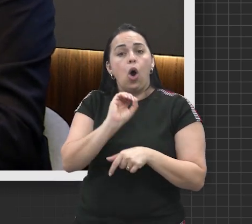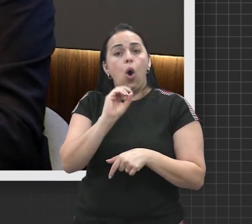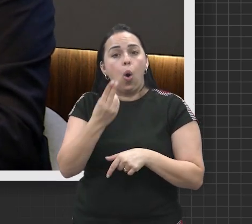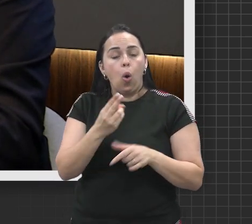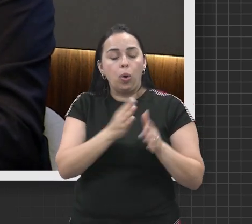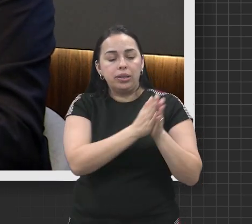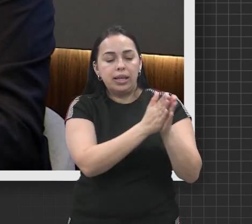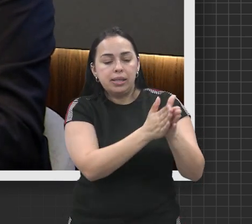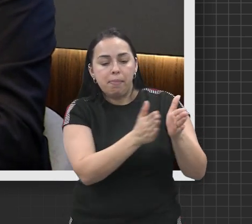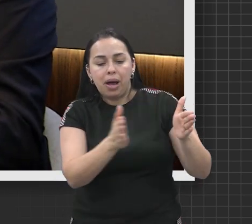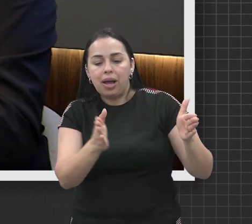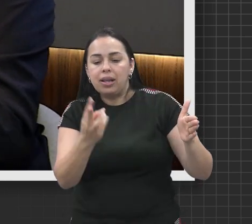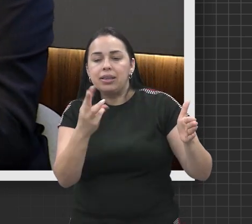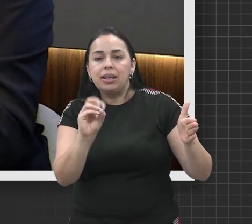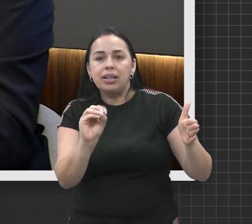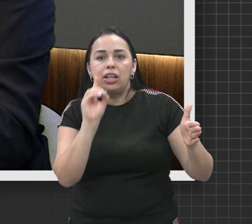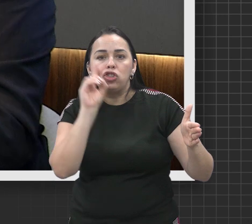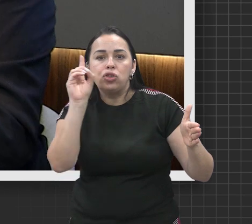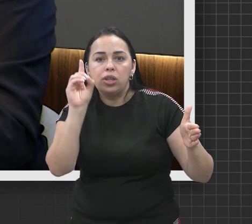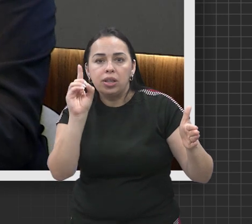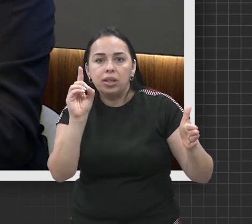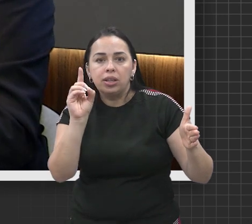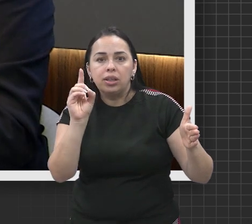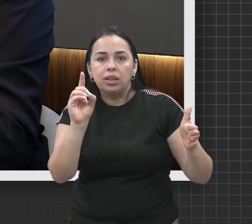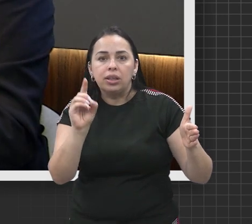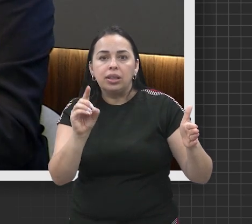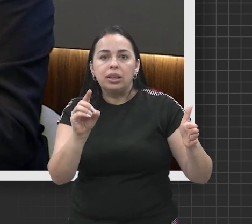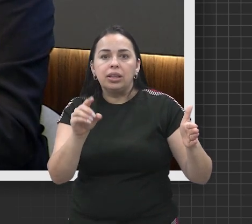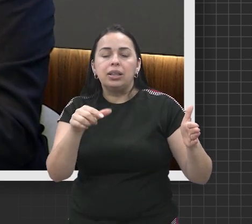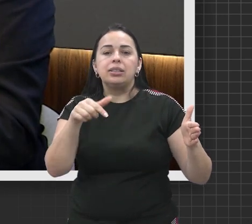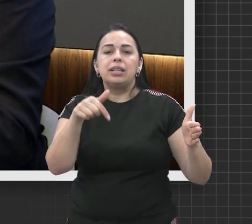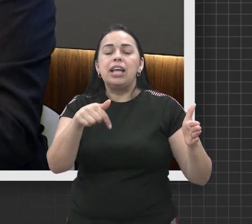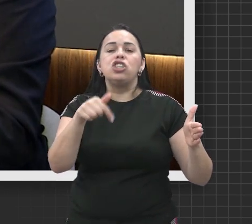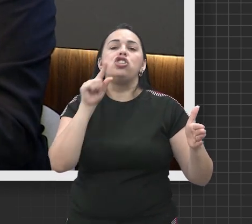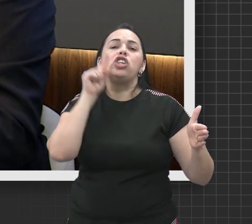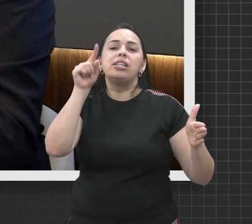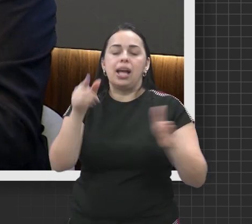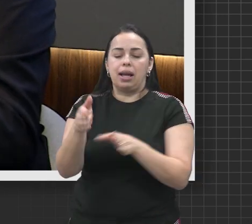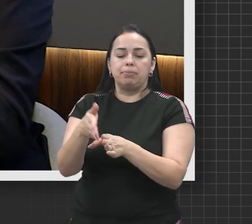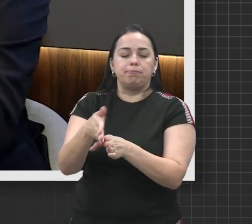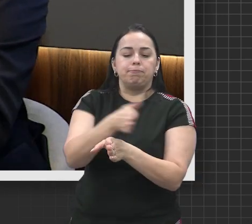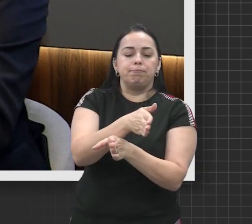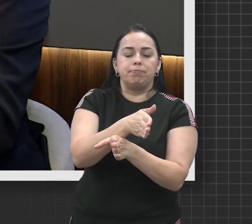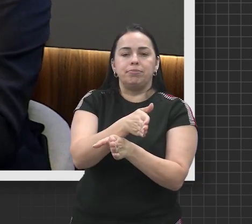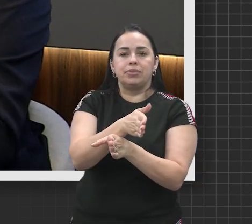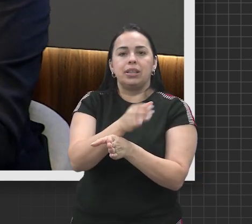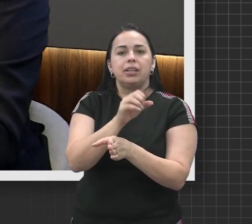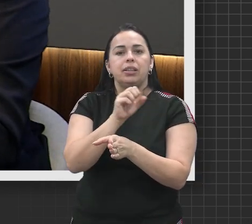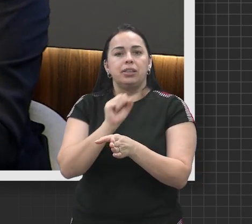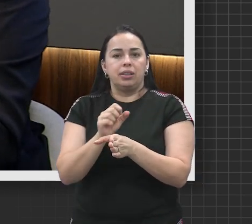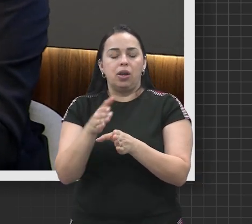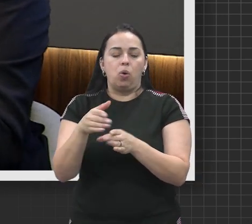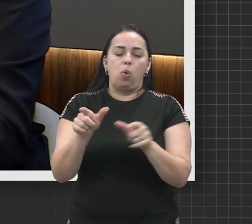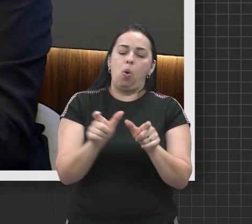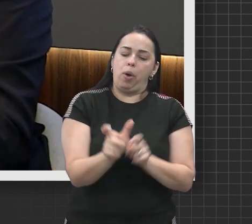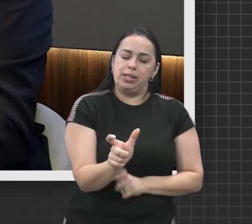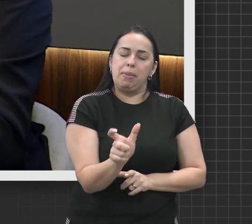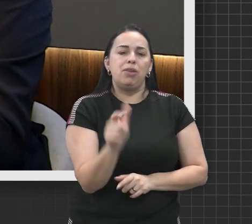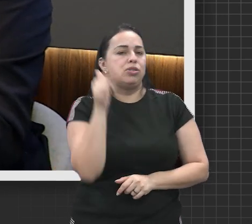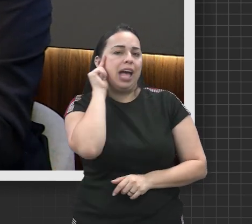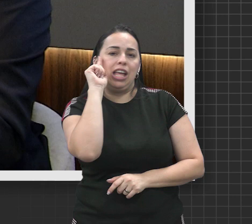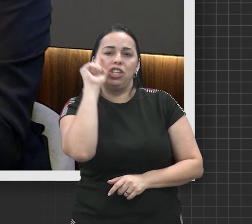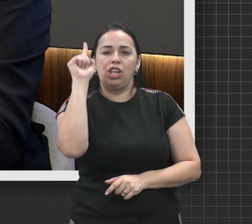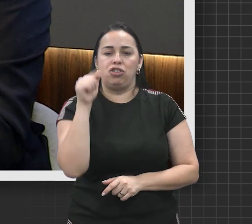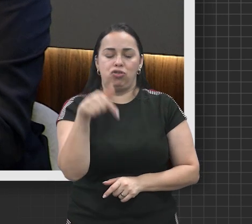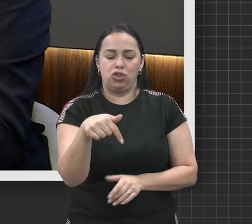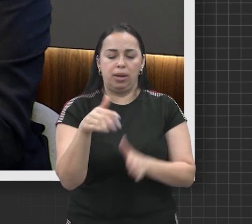mais cedo todos os dias, ou ao final desses 30 dias ele dispensar 7 dias de trabalho. Esses